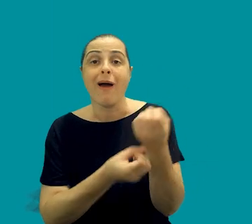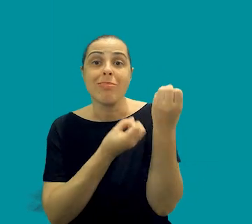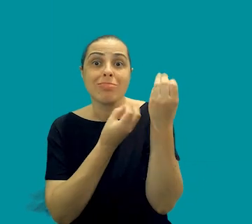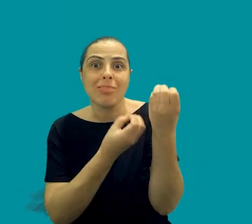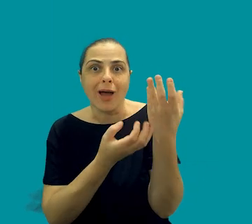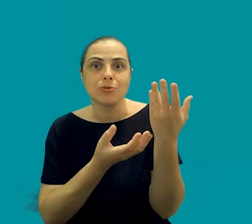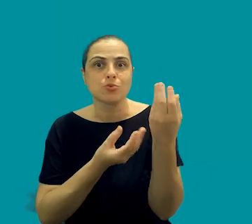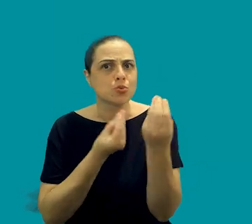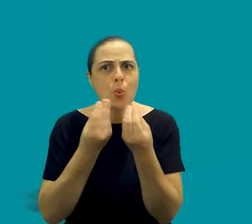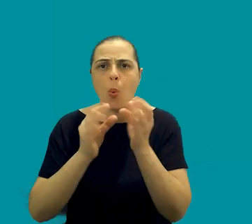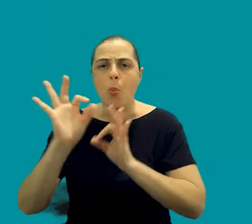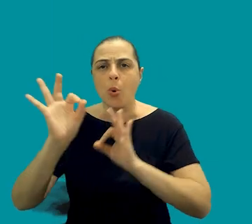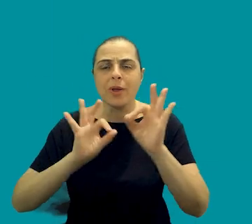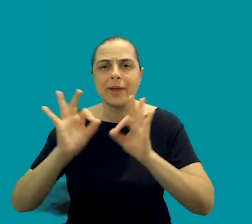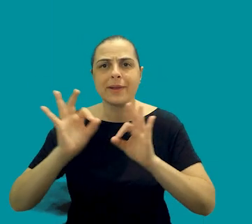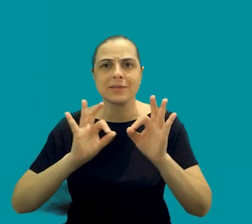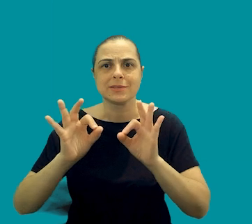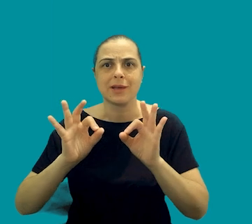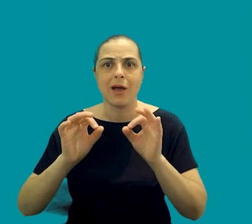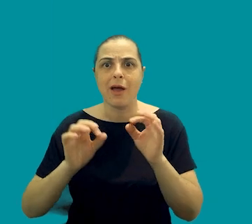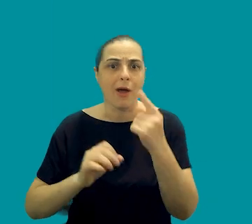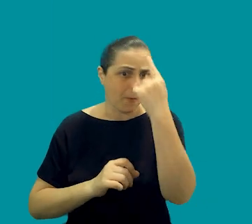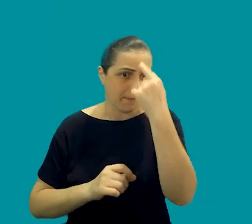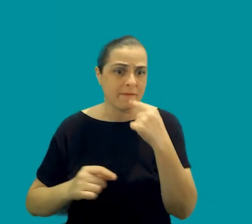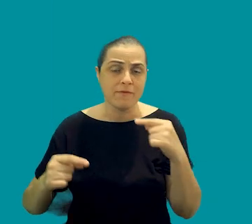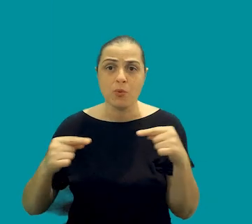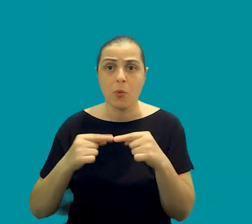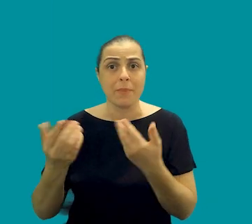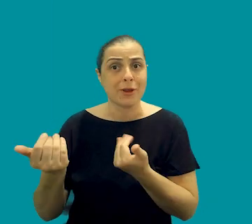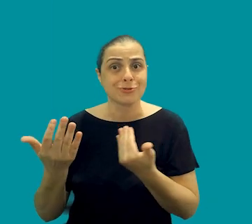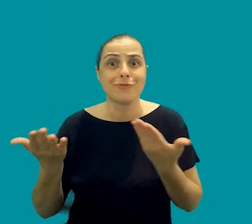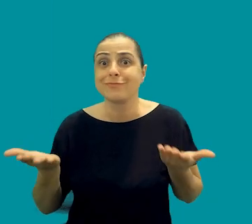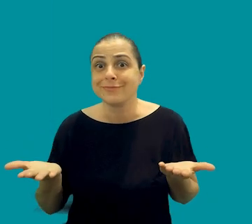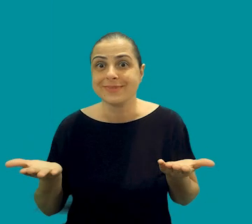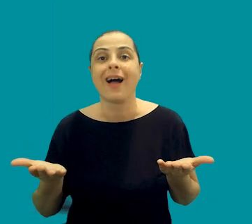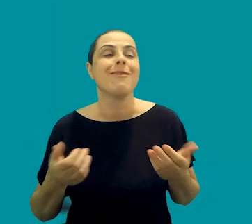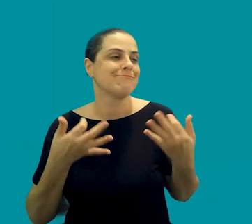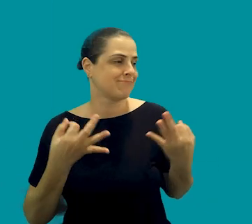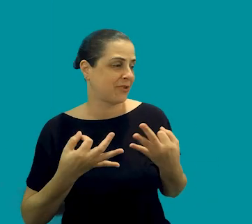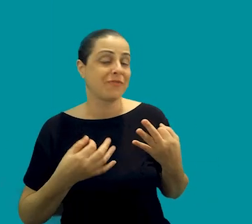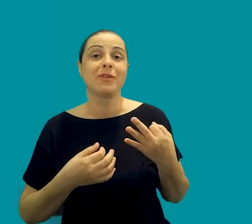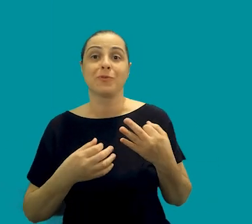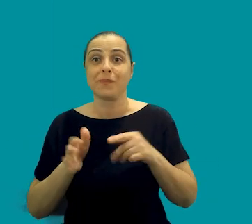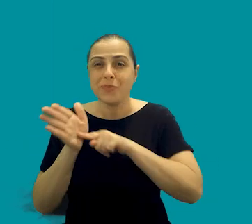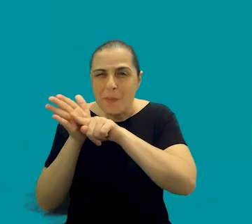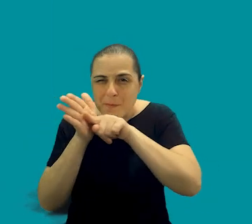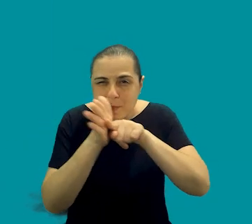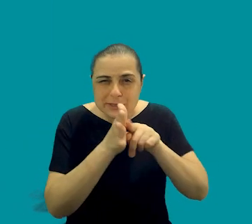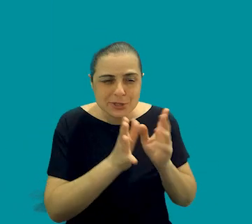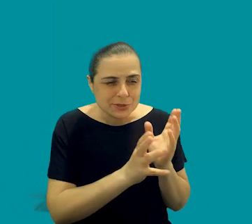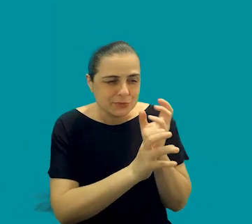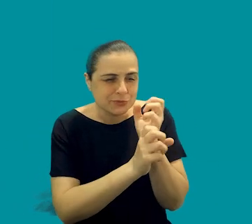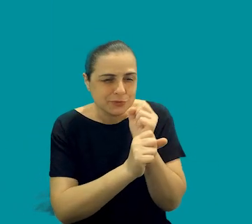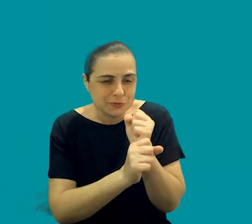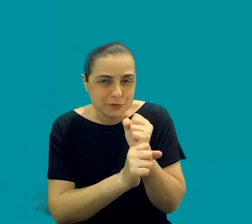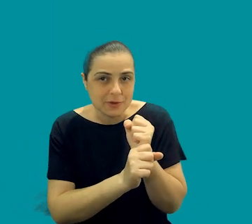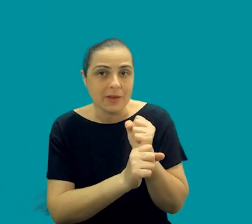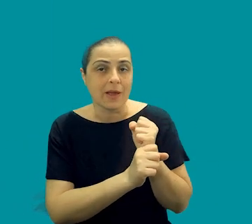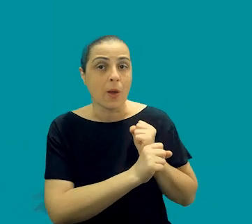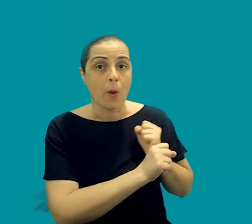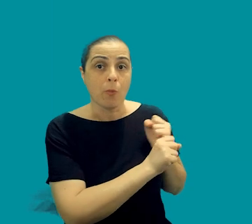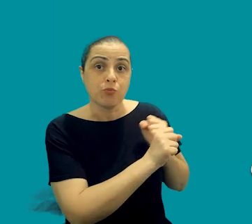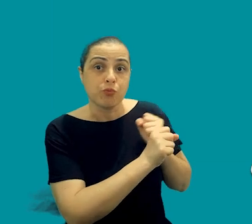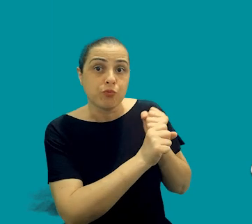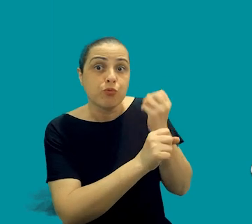organizado esses dados e a participação desses jovens. Perfeito. Então, a gente tem alguns mapeamentos aqui, né? A gente, em